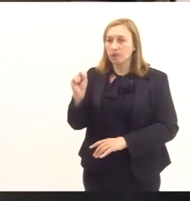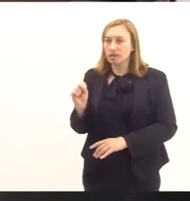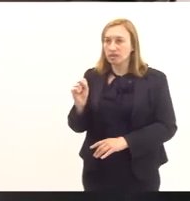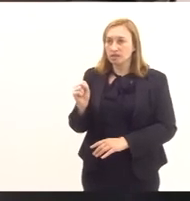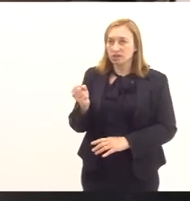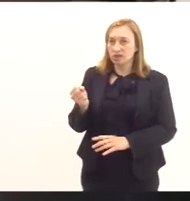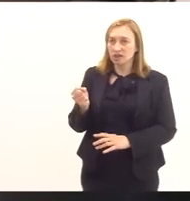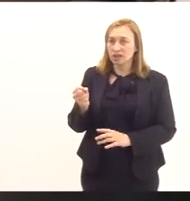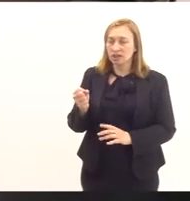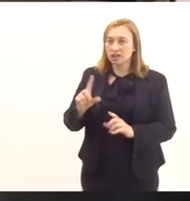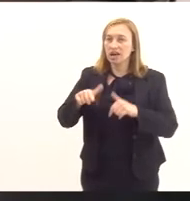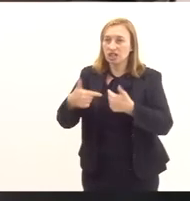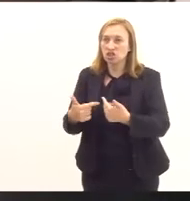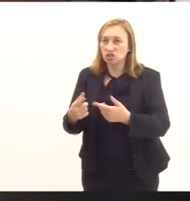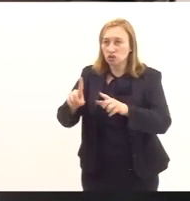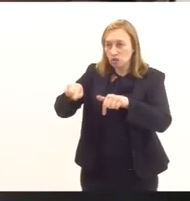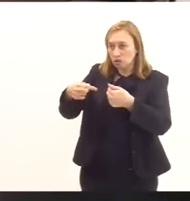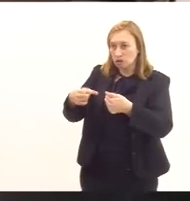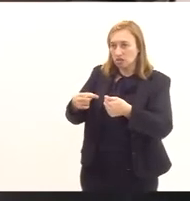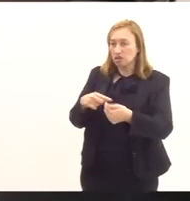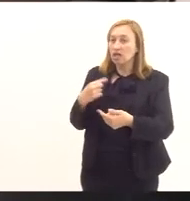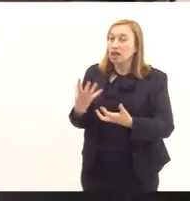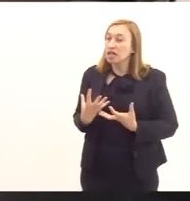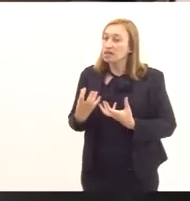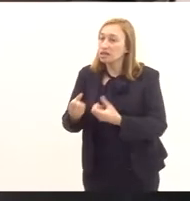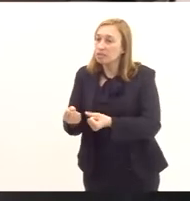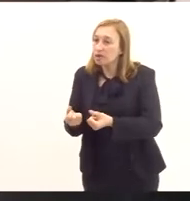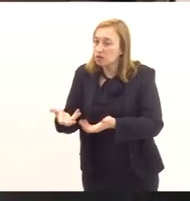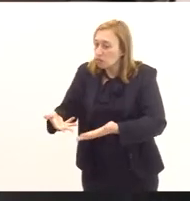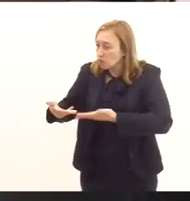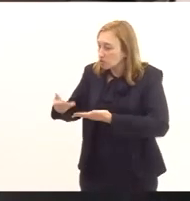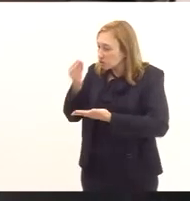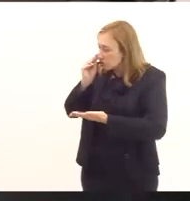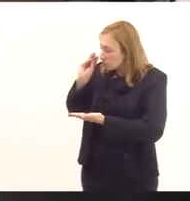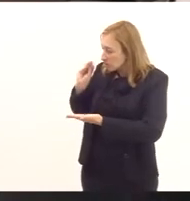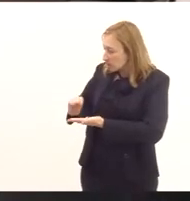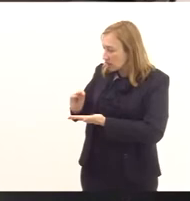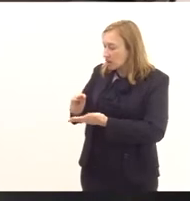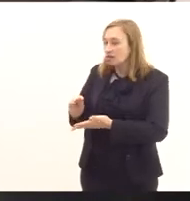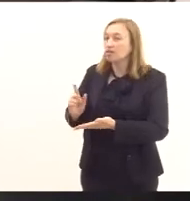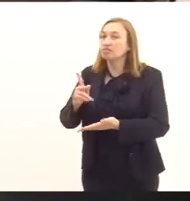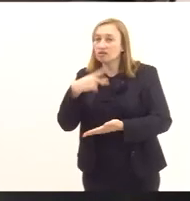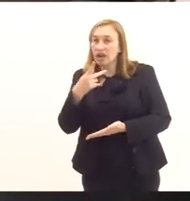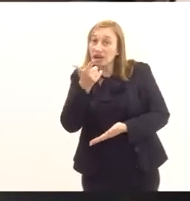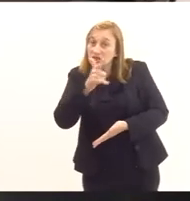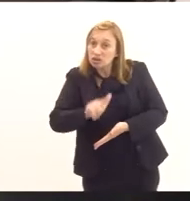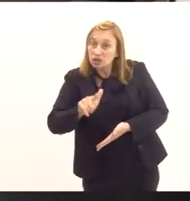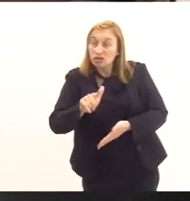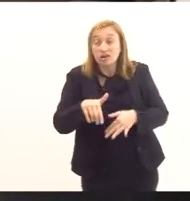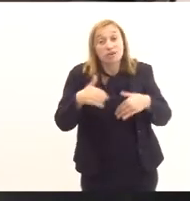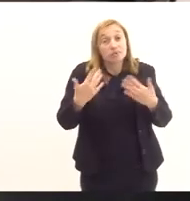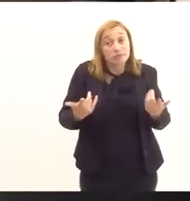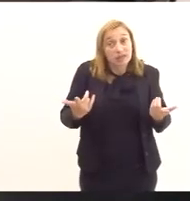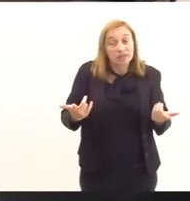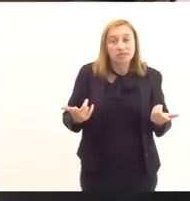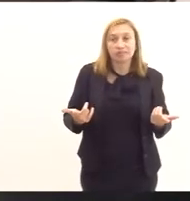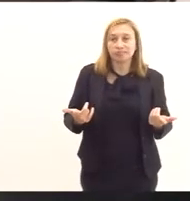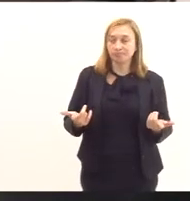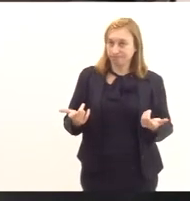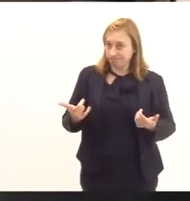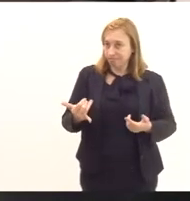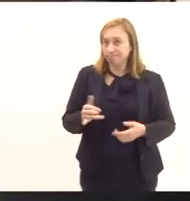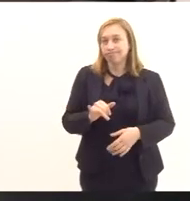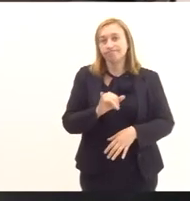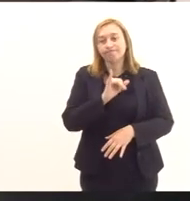tratar com Parlamento porque eles receberam o convite ignoraram vamos reforçar mais uma vez mas lamentam que